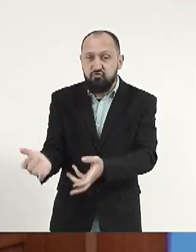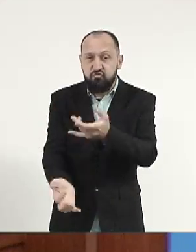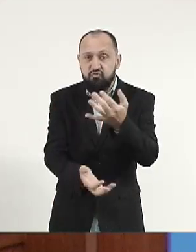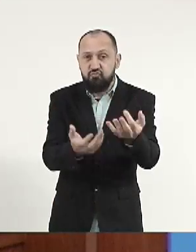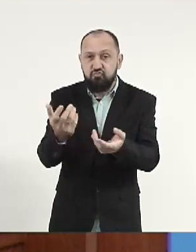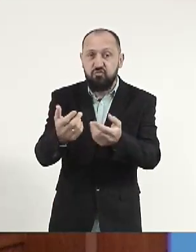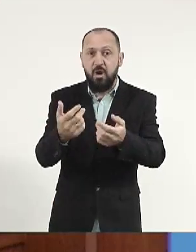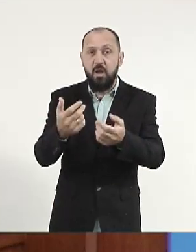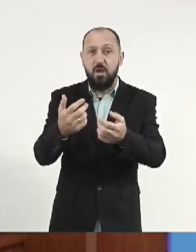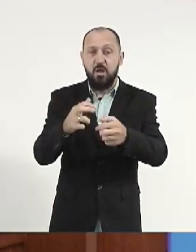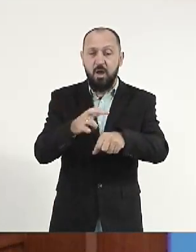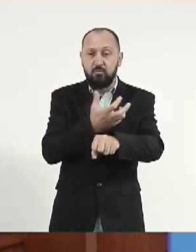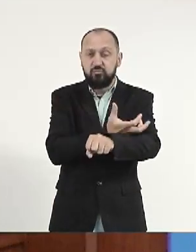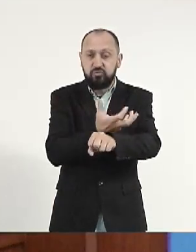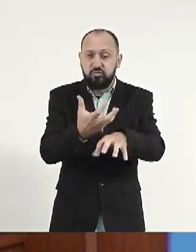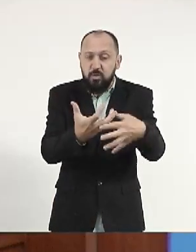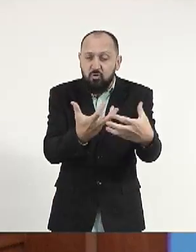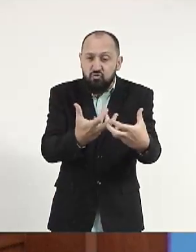para limpar o campo,